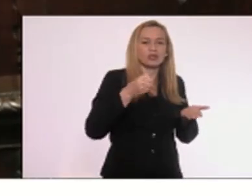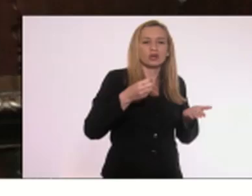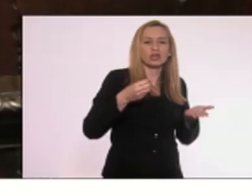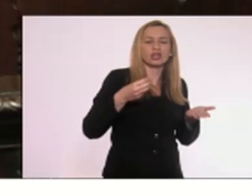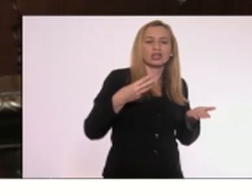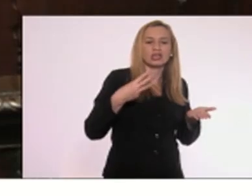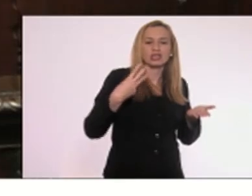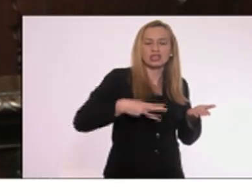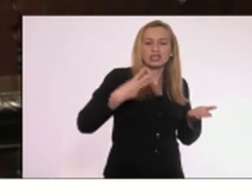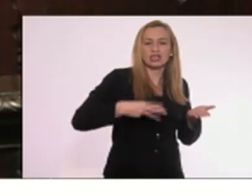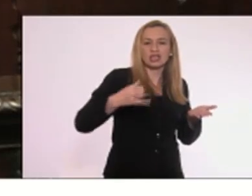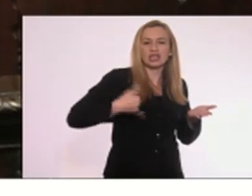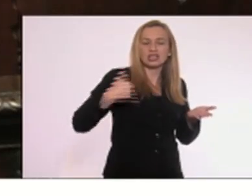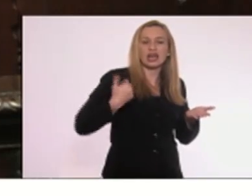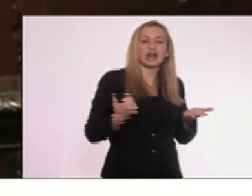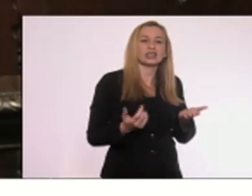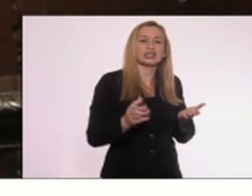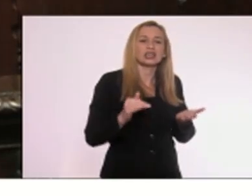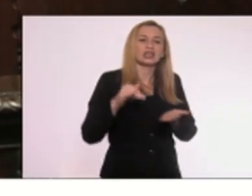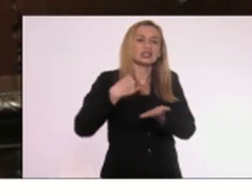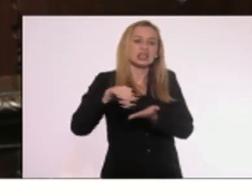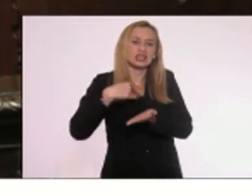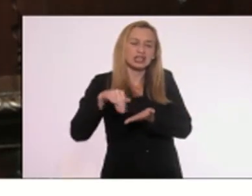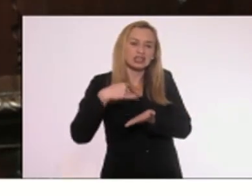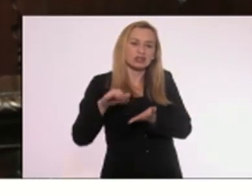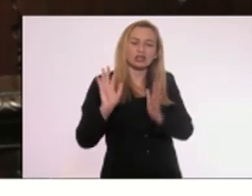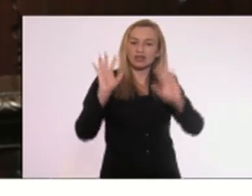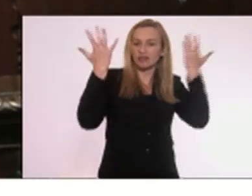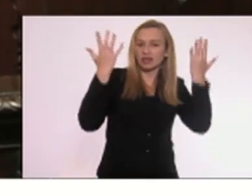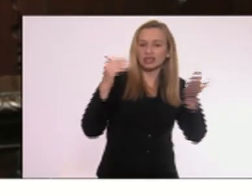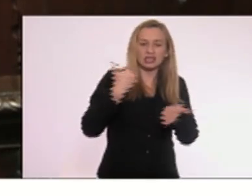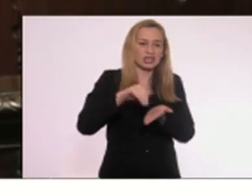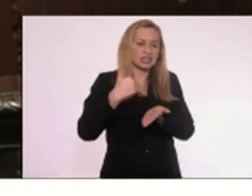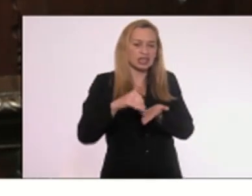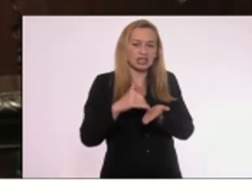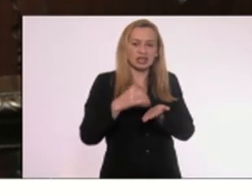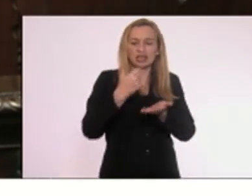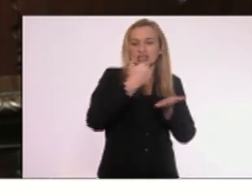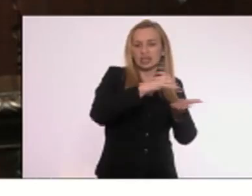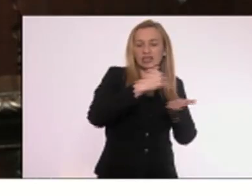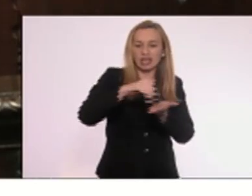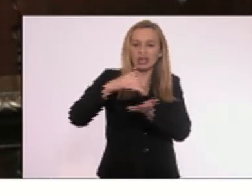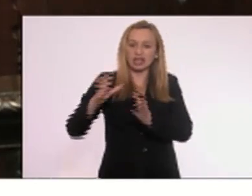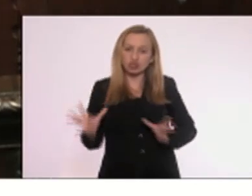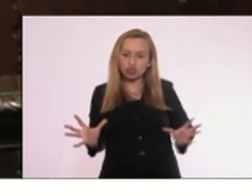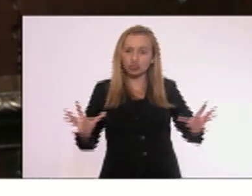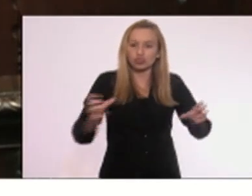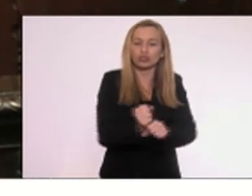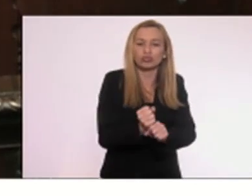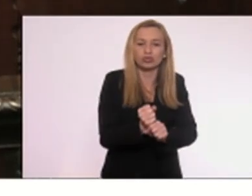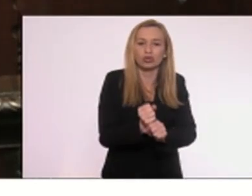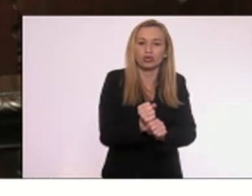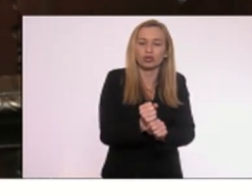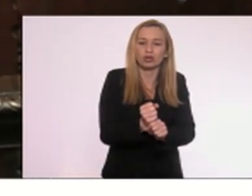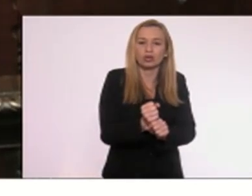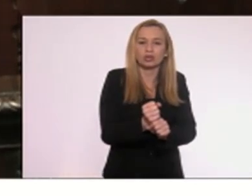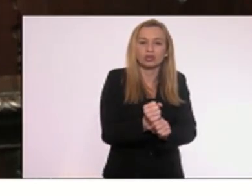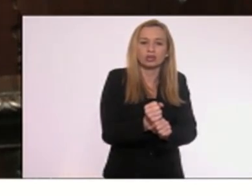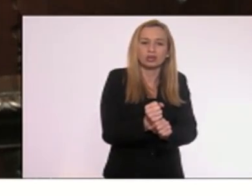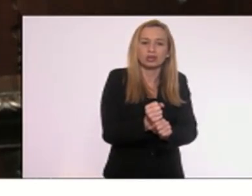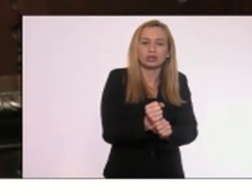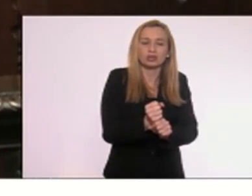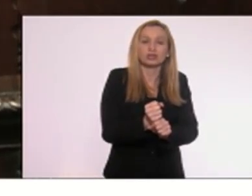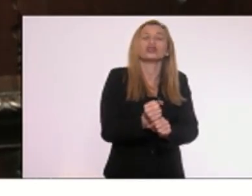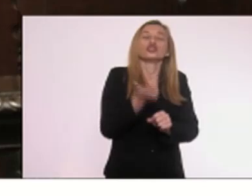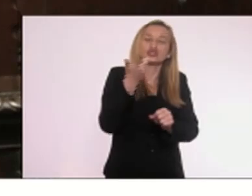né, com a secretaria de eventos, ou seja, fez uma salada para praticar mais